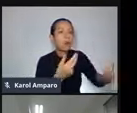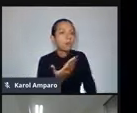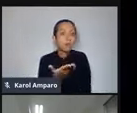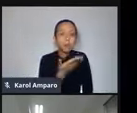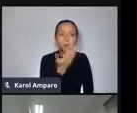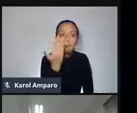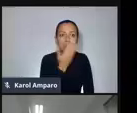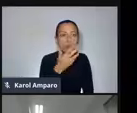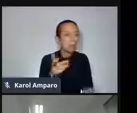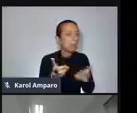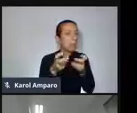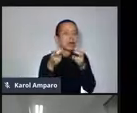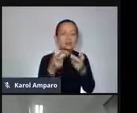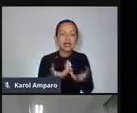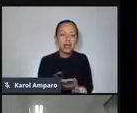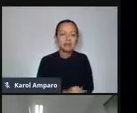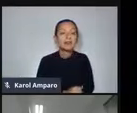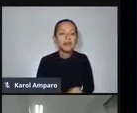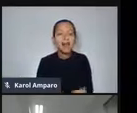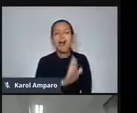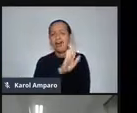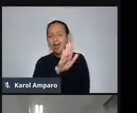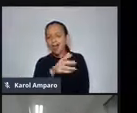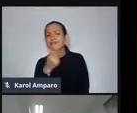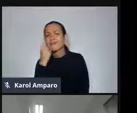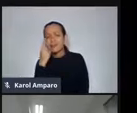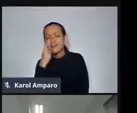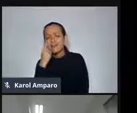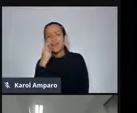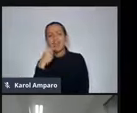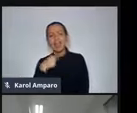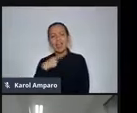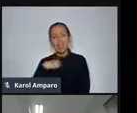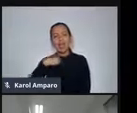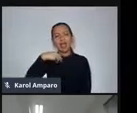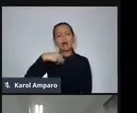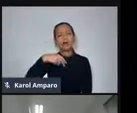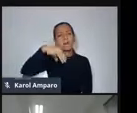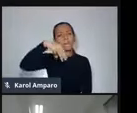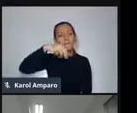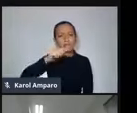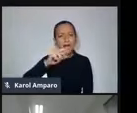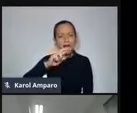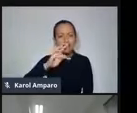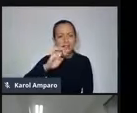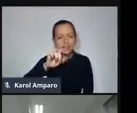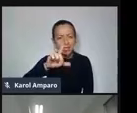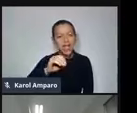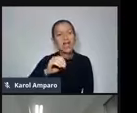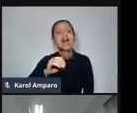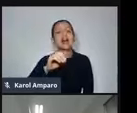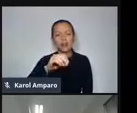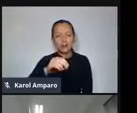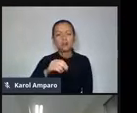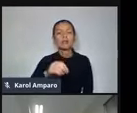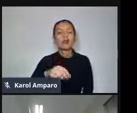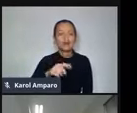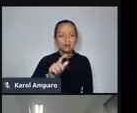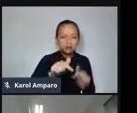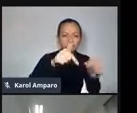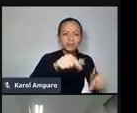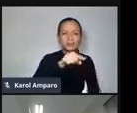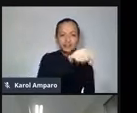aquilo, olha, mas você vai ver só o martelo que eu vou te dar outra vez. E era assim uma amizade, né? É isso que interessa,